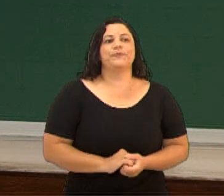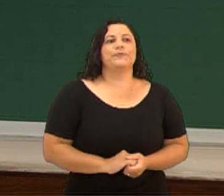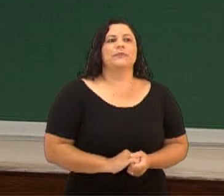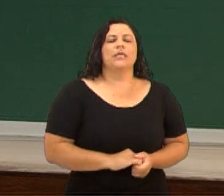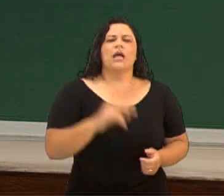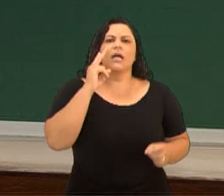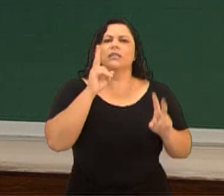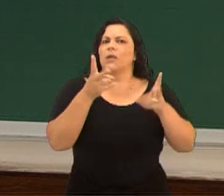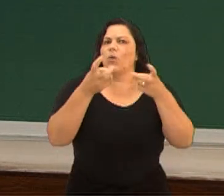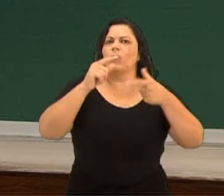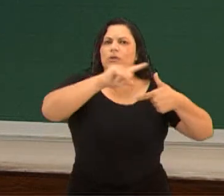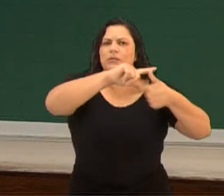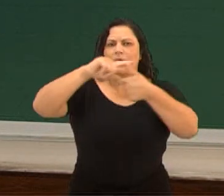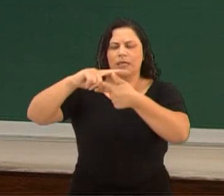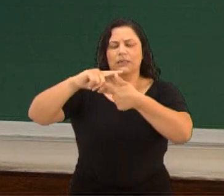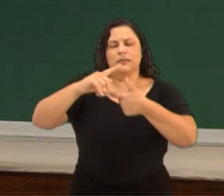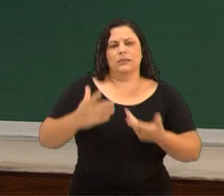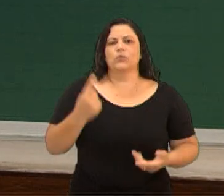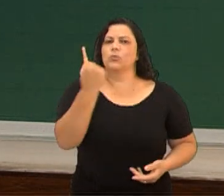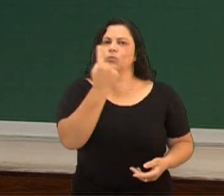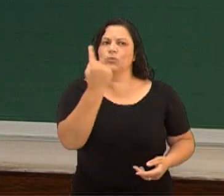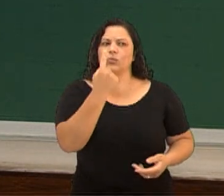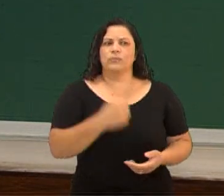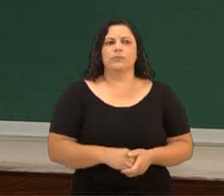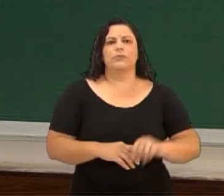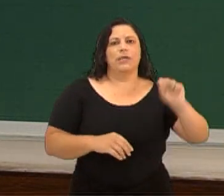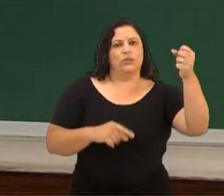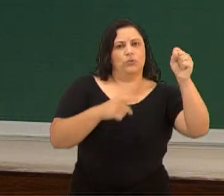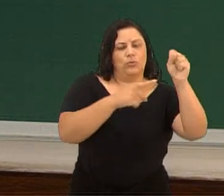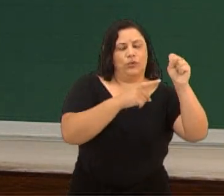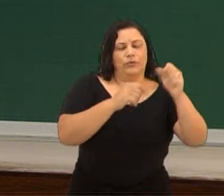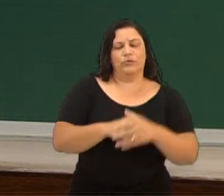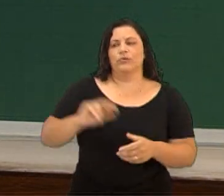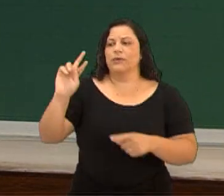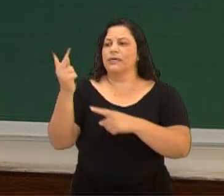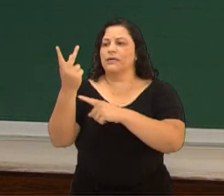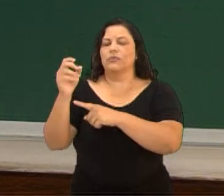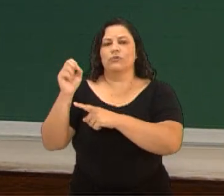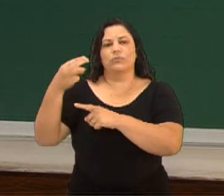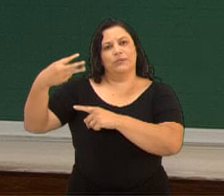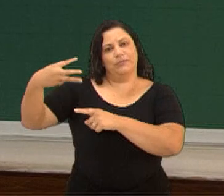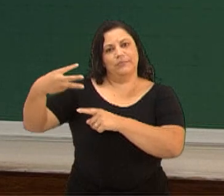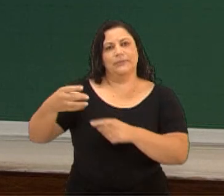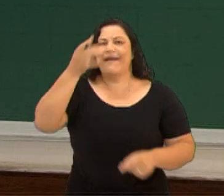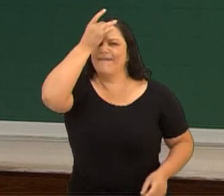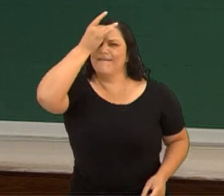olhando aqui o retângulo 1, ó, a base mede 8 e a altura mede 3. Tá fácil, hein?